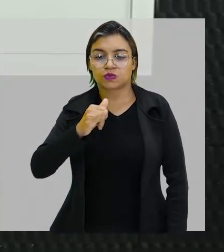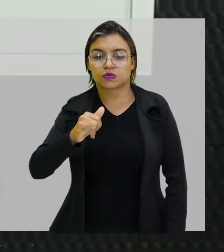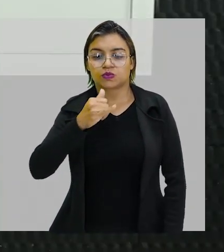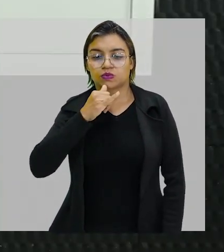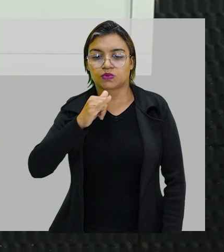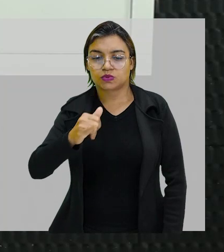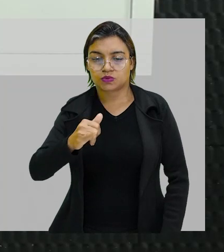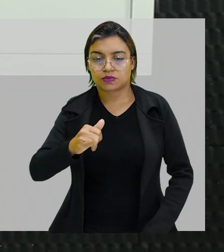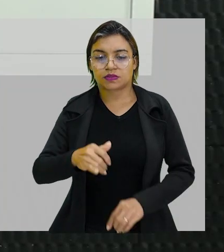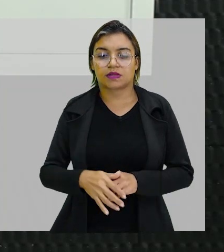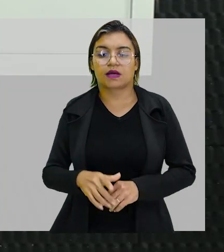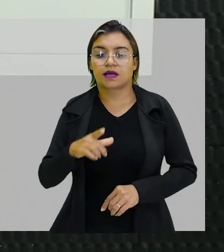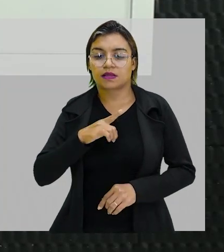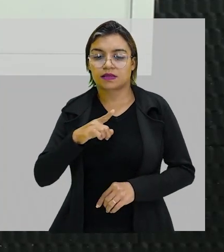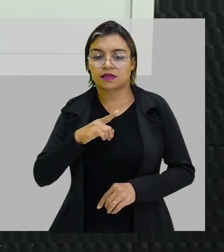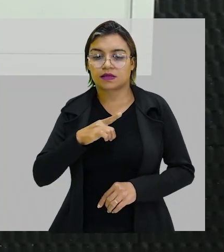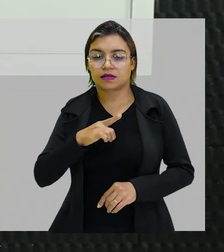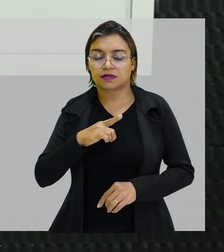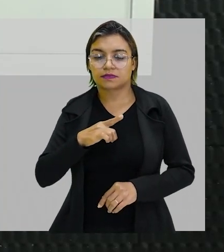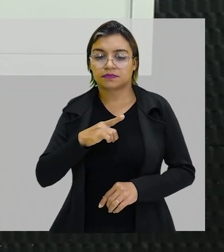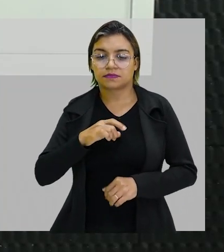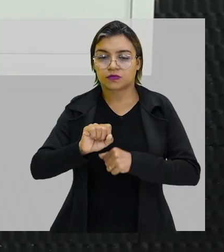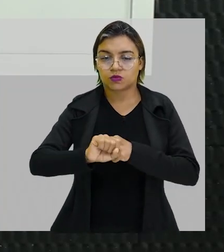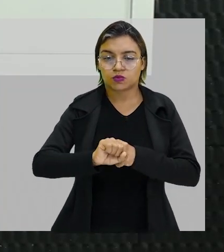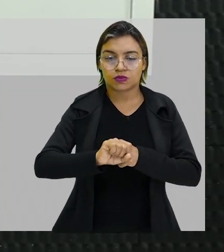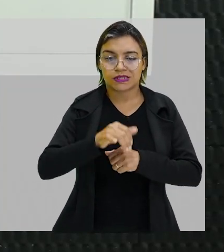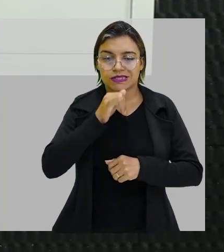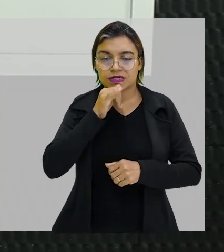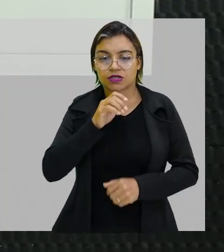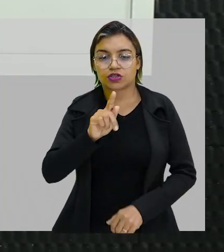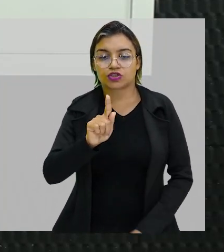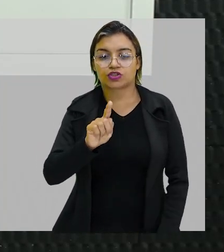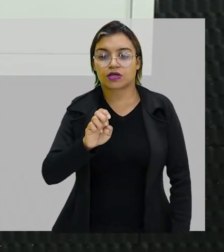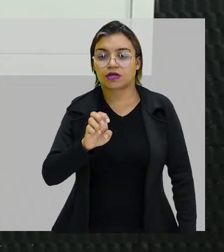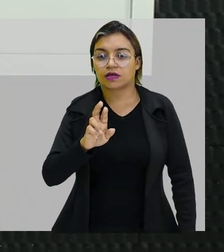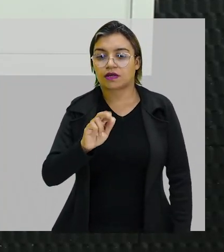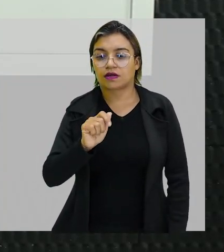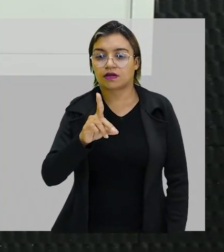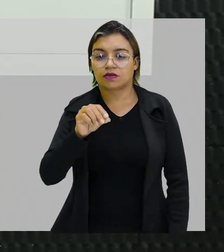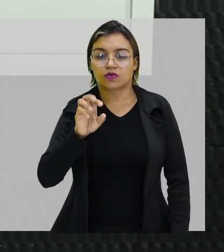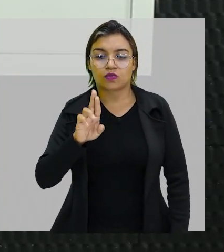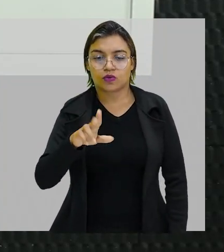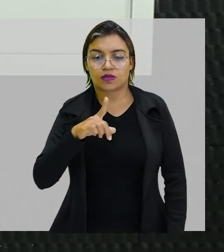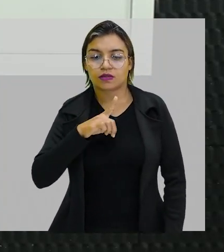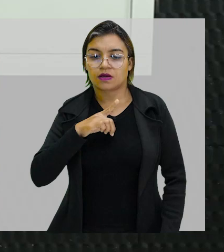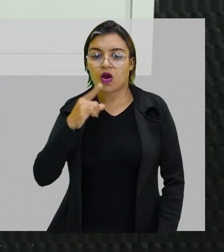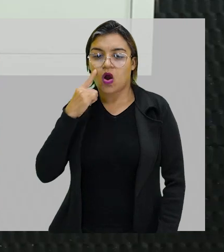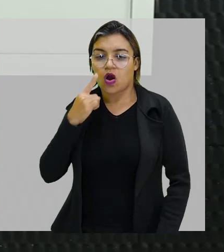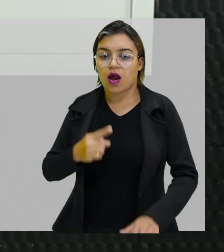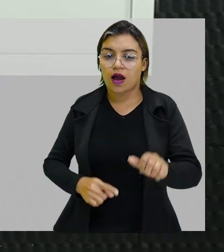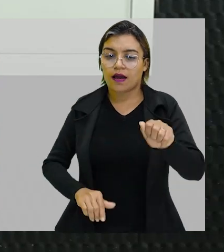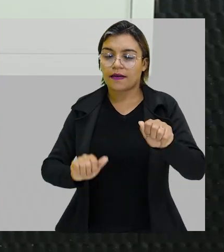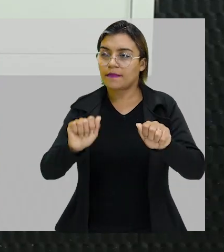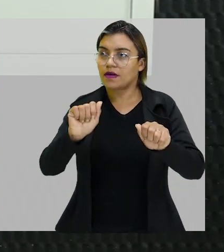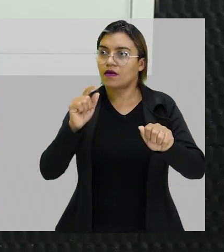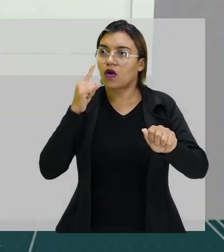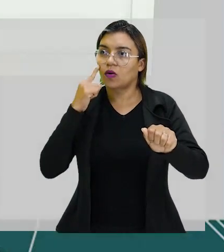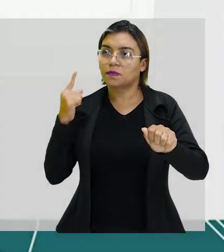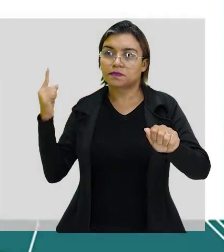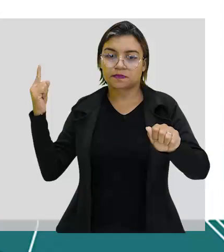dois geradores. A gente consegue observar muito bem aí perto do caminho A e do caminho B, né?